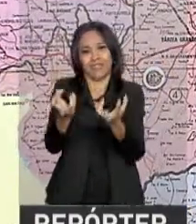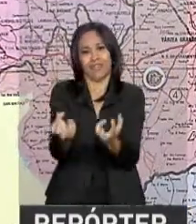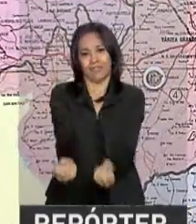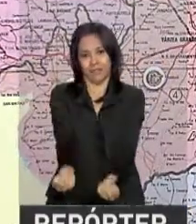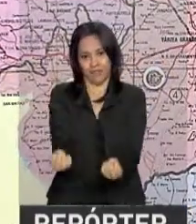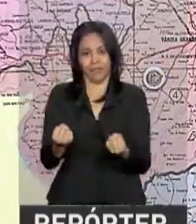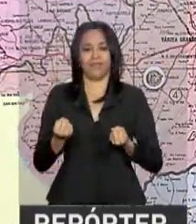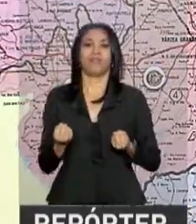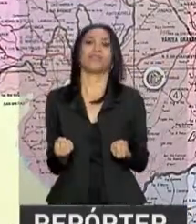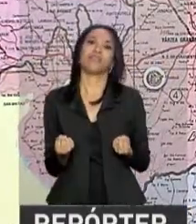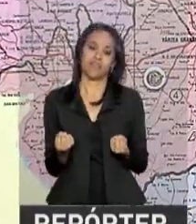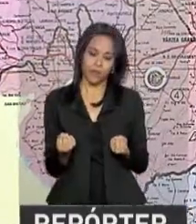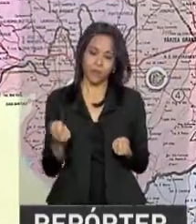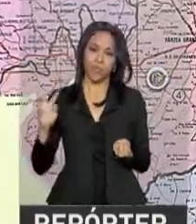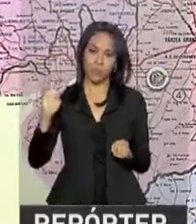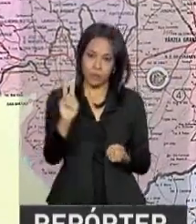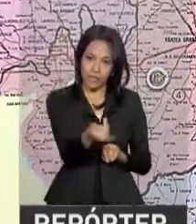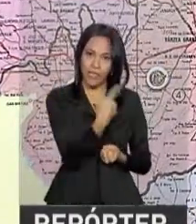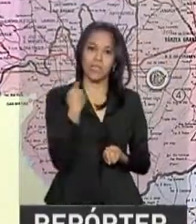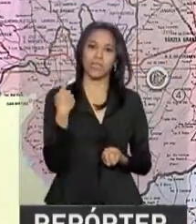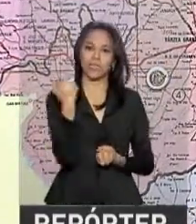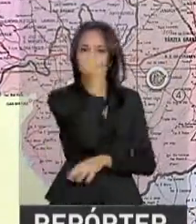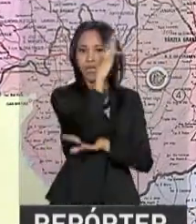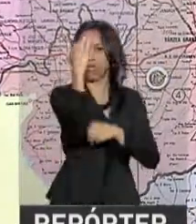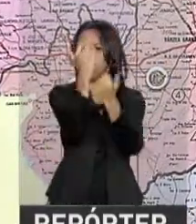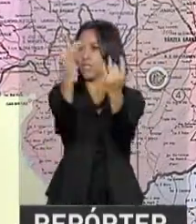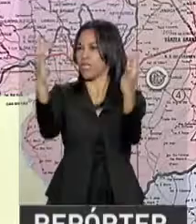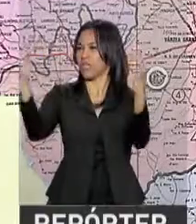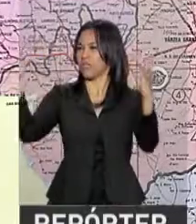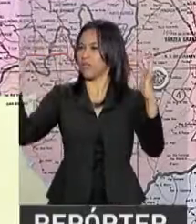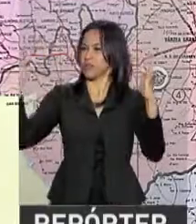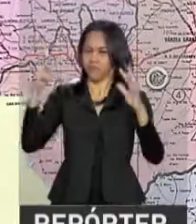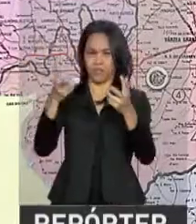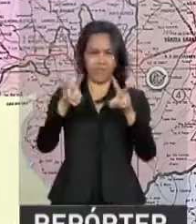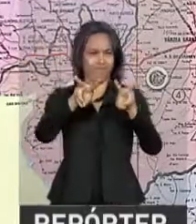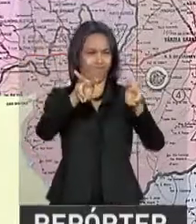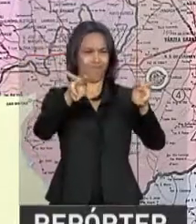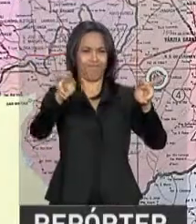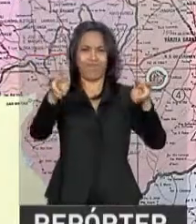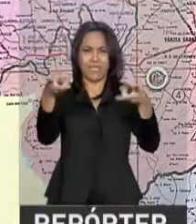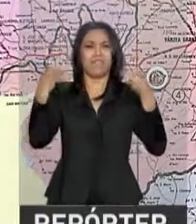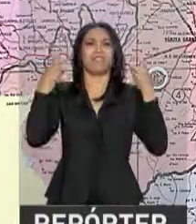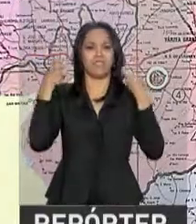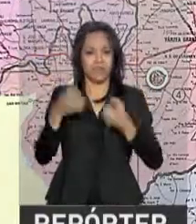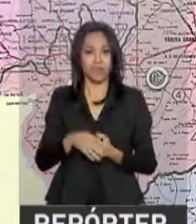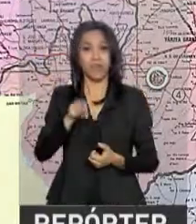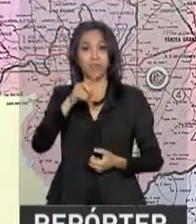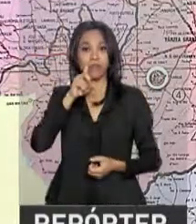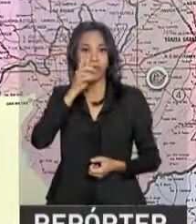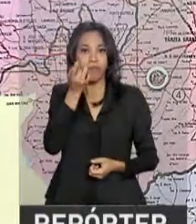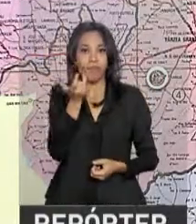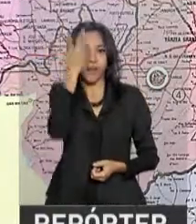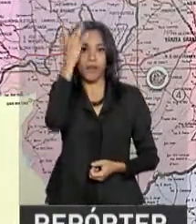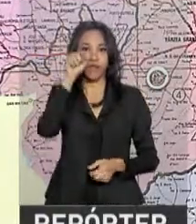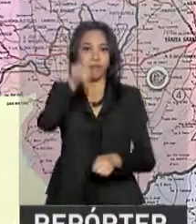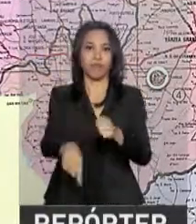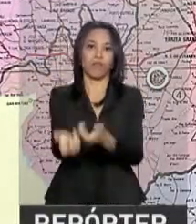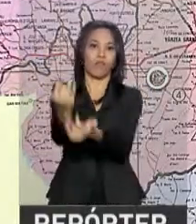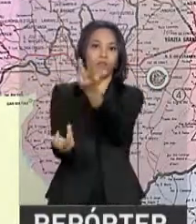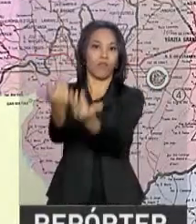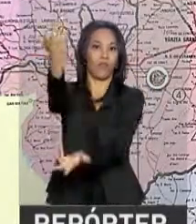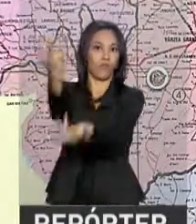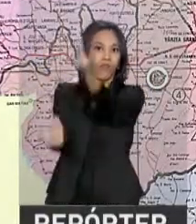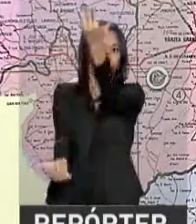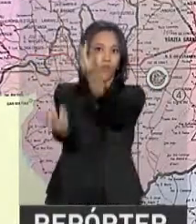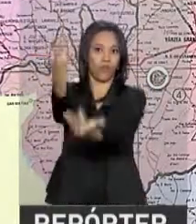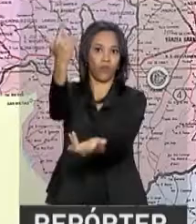aumento da seca na vegetação. A vegetação fica mais seca. E isso favorece a ocorrência de incêndios florestais. Então, um